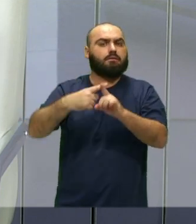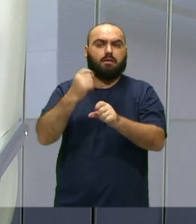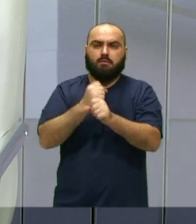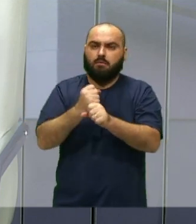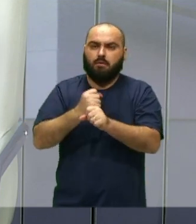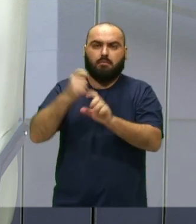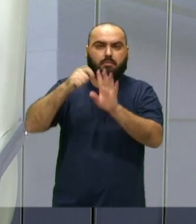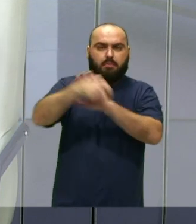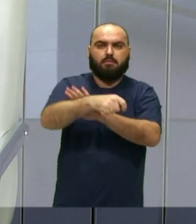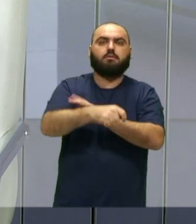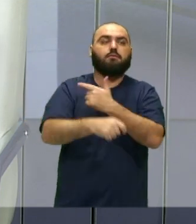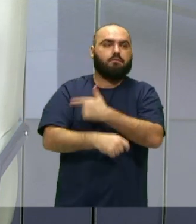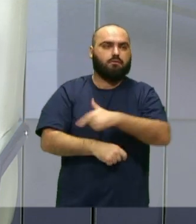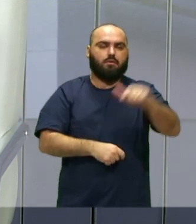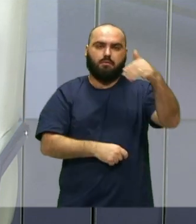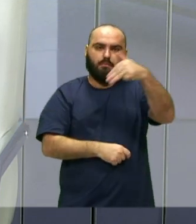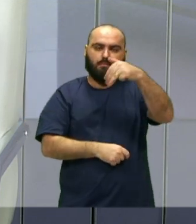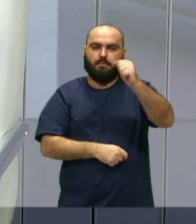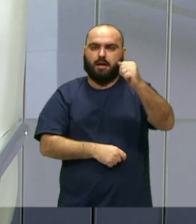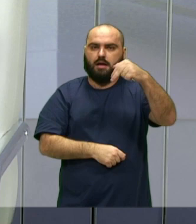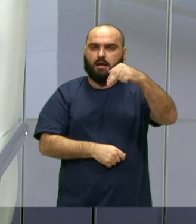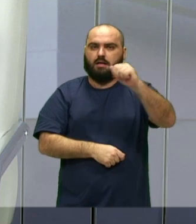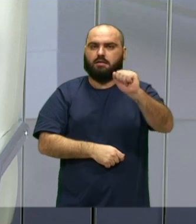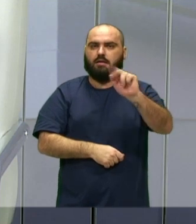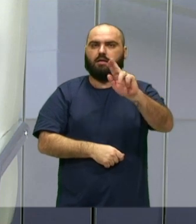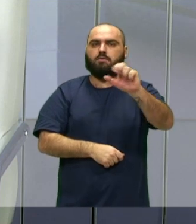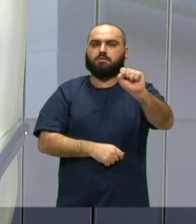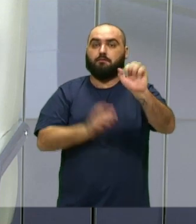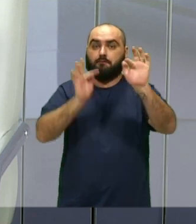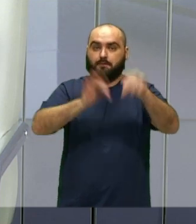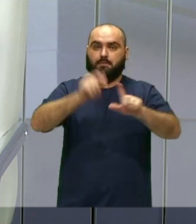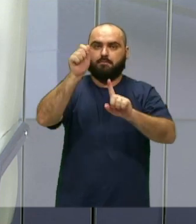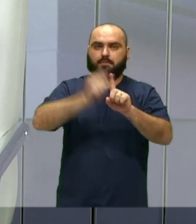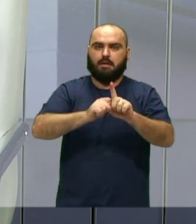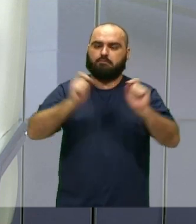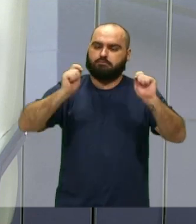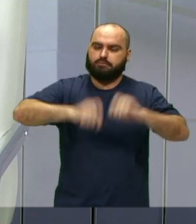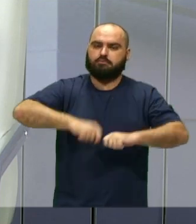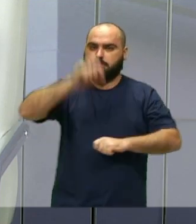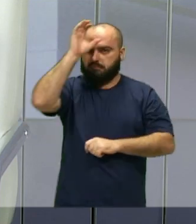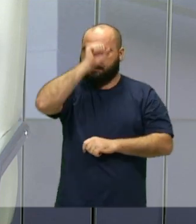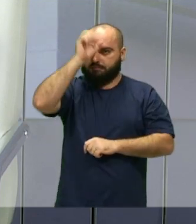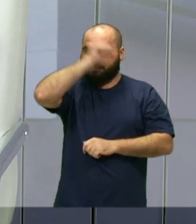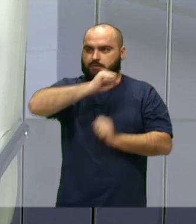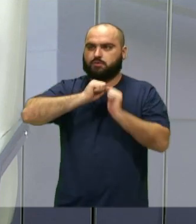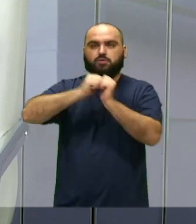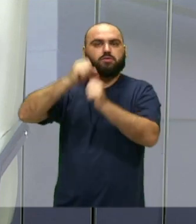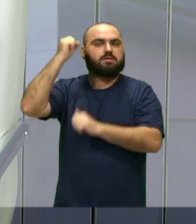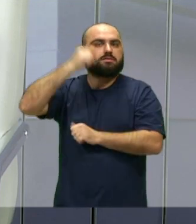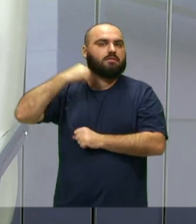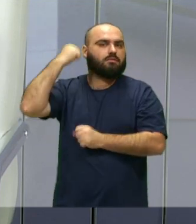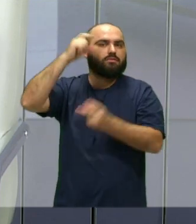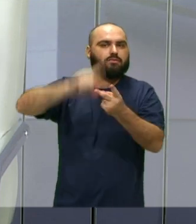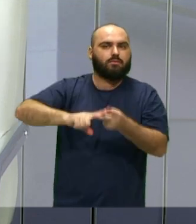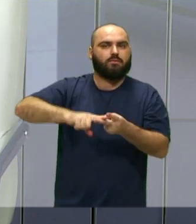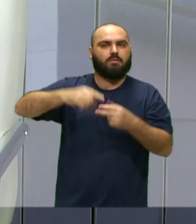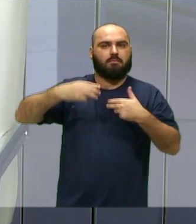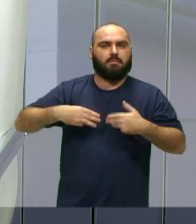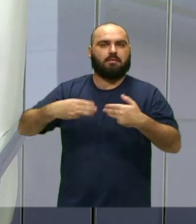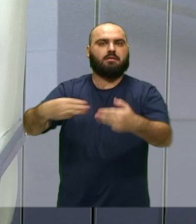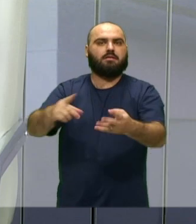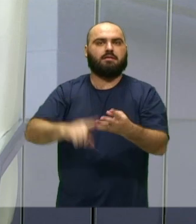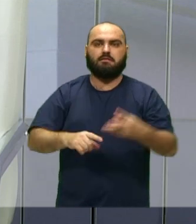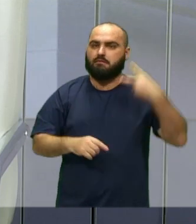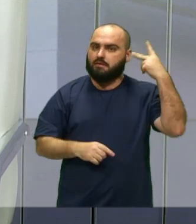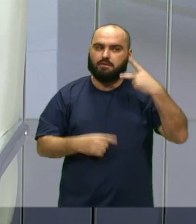meses, inclusive eu vou estar em Manaus no final desse mês, fazendo capacitação com senadoras, com ministras, com vereadoras assim